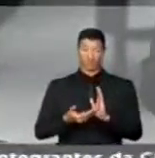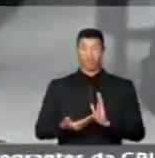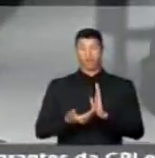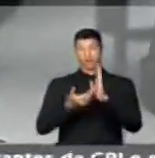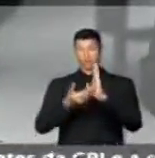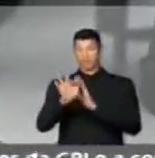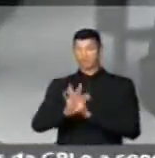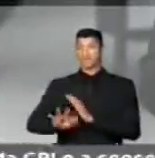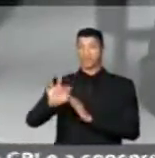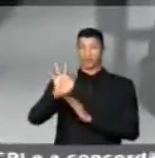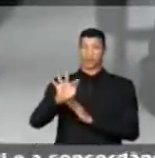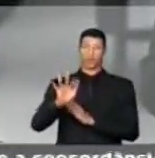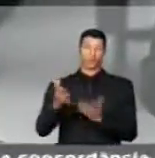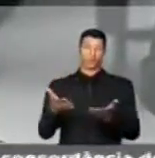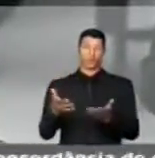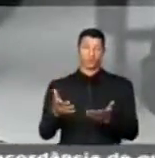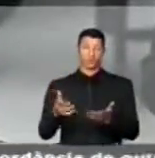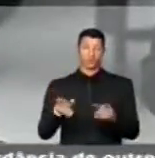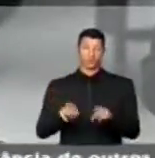Câmara Federal,